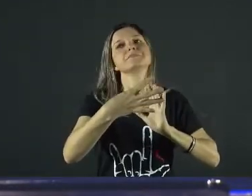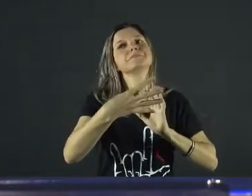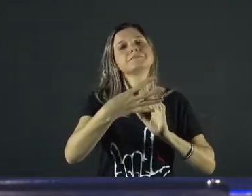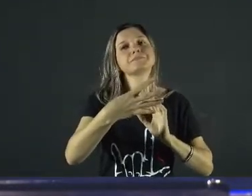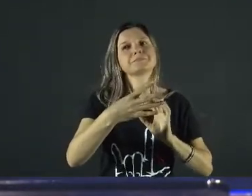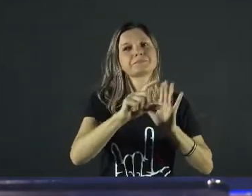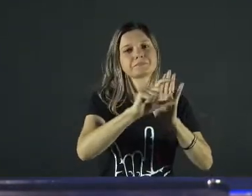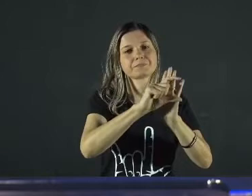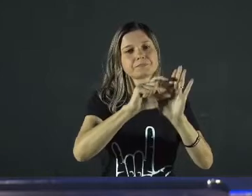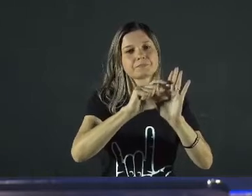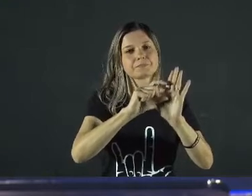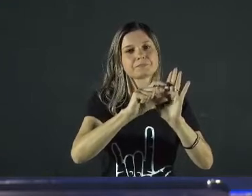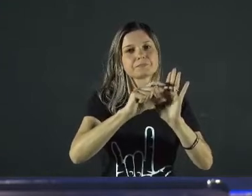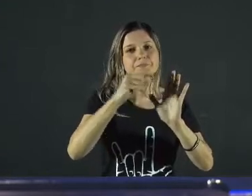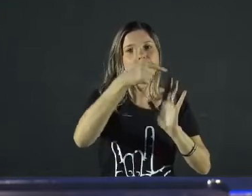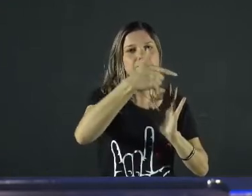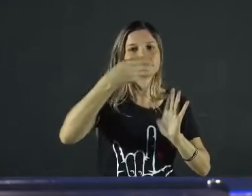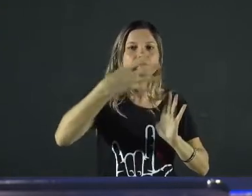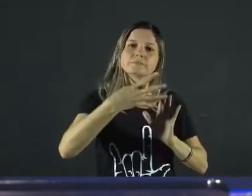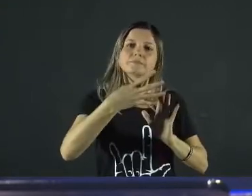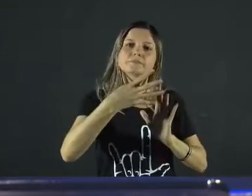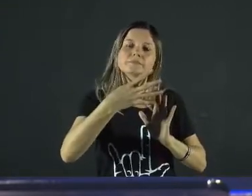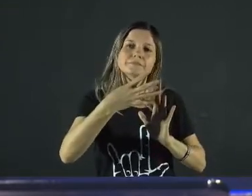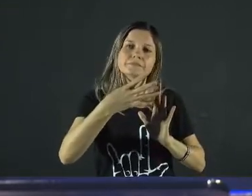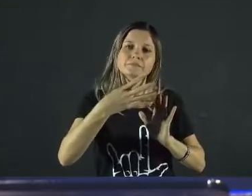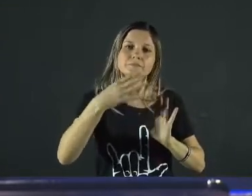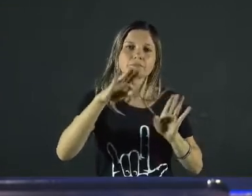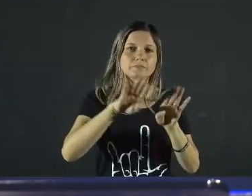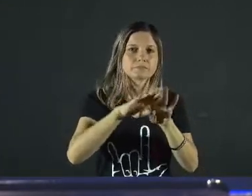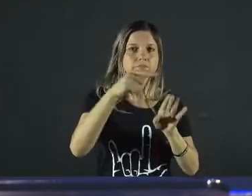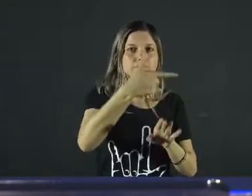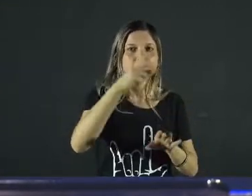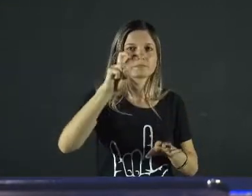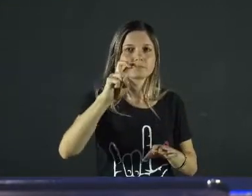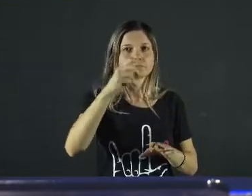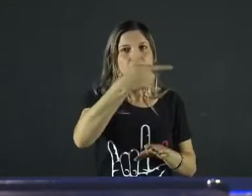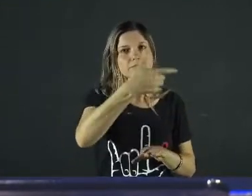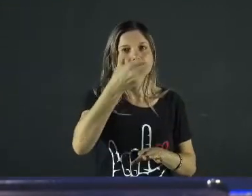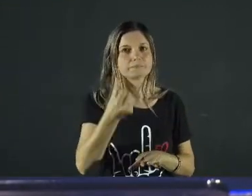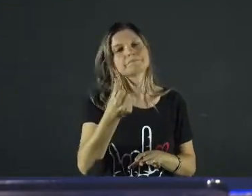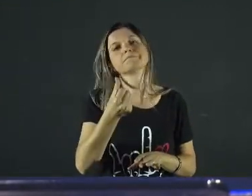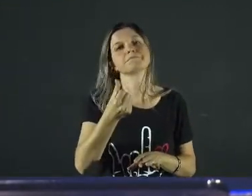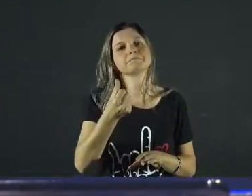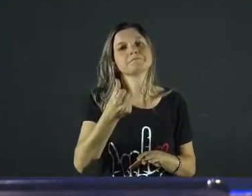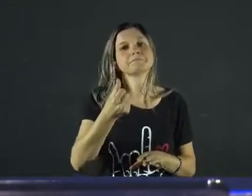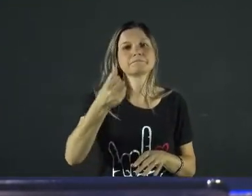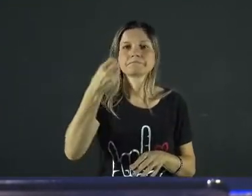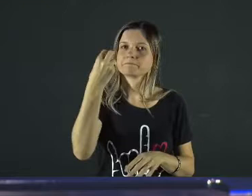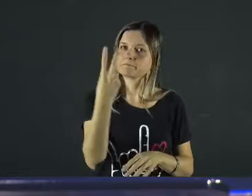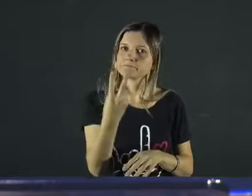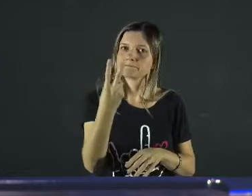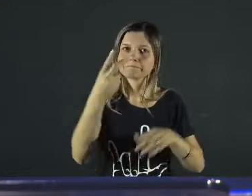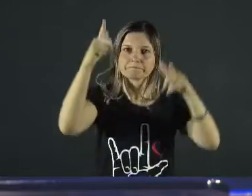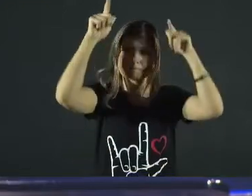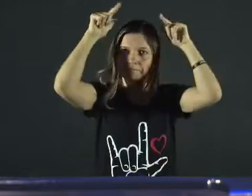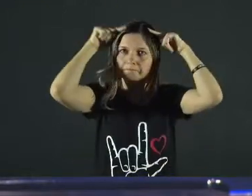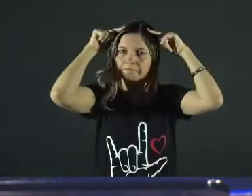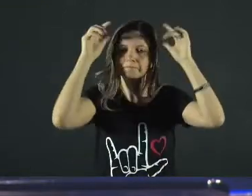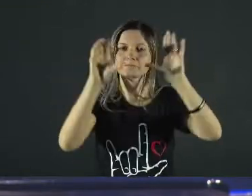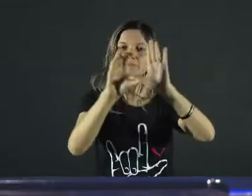nós vamos ler o versículo 24, 25 e 26 de 2 Reis, capítulo